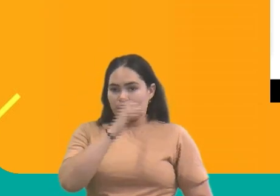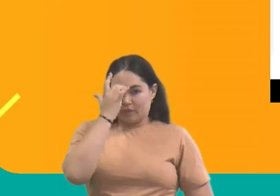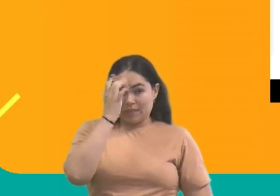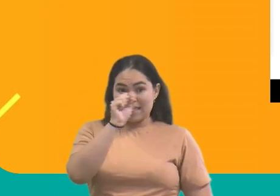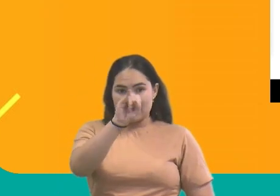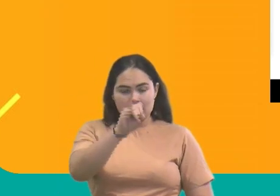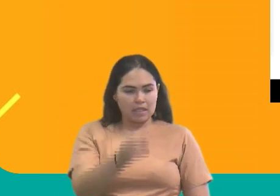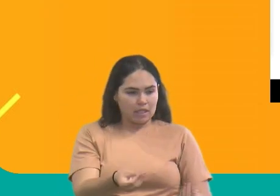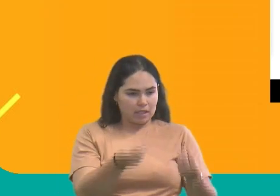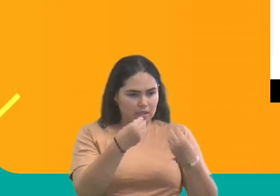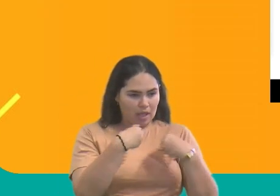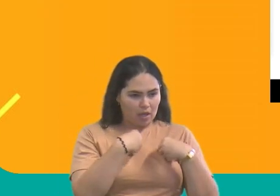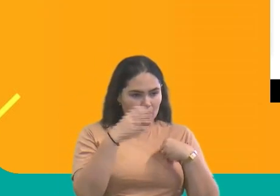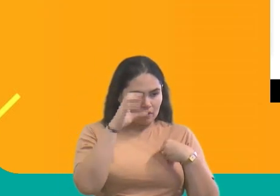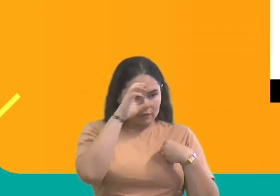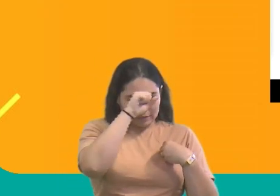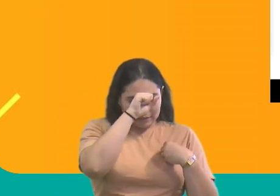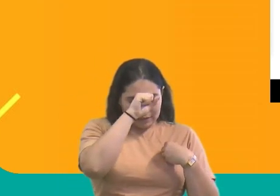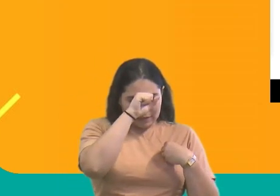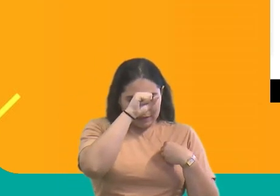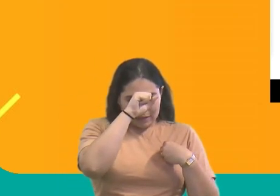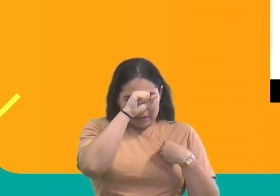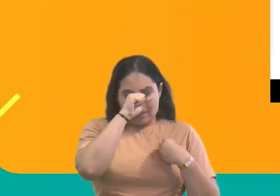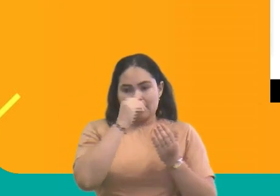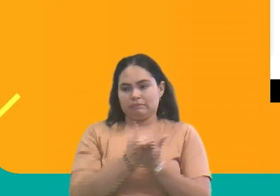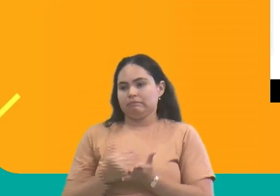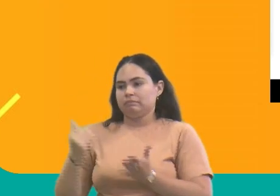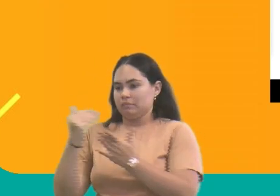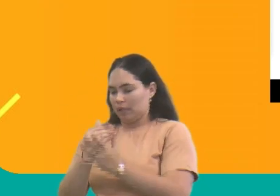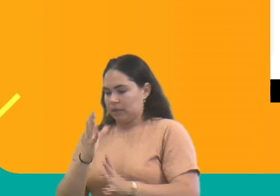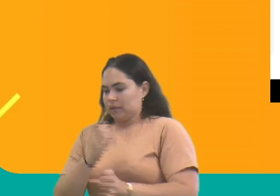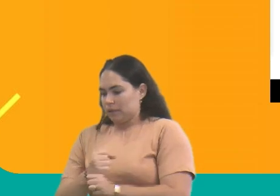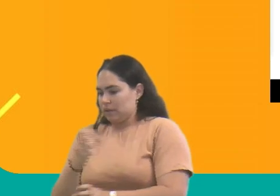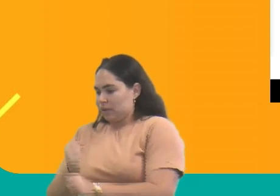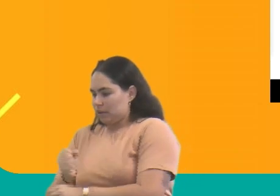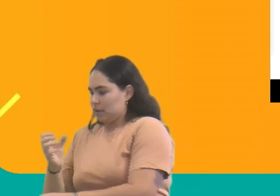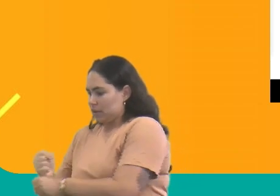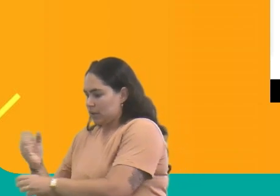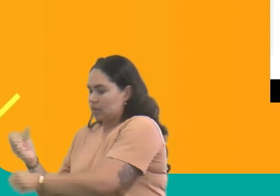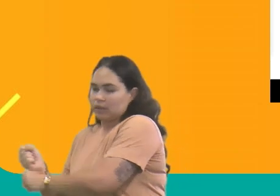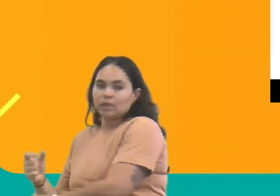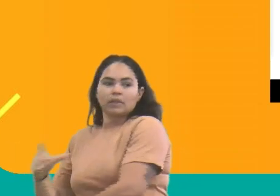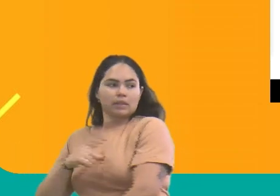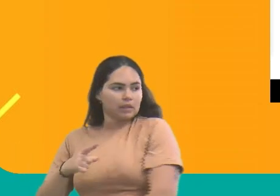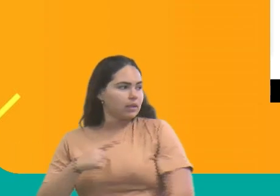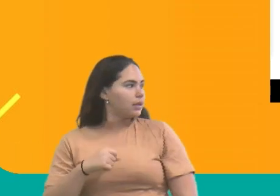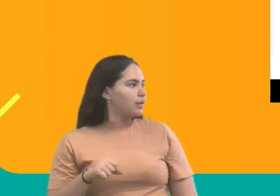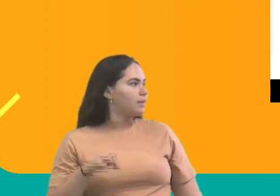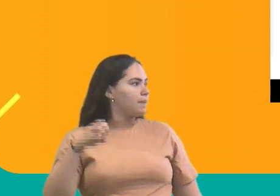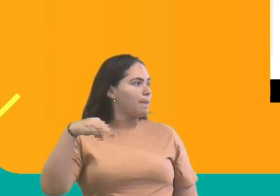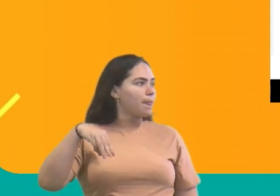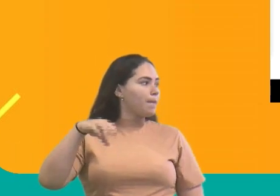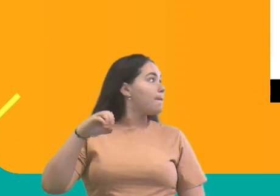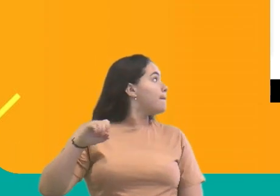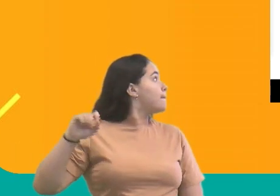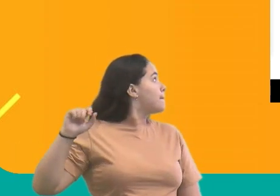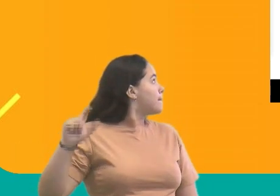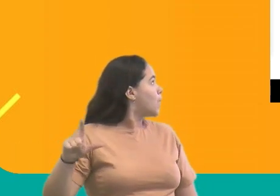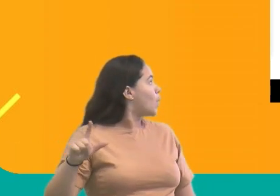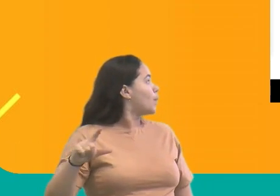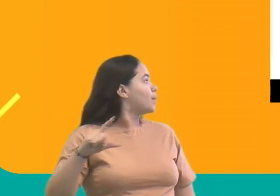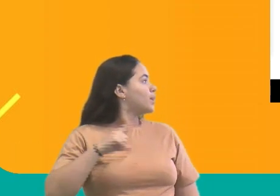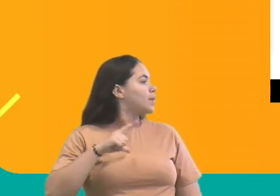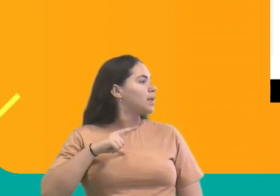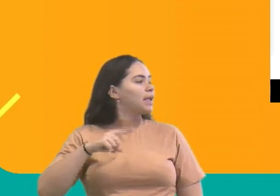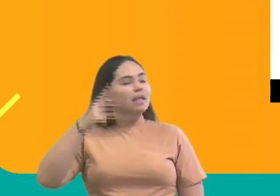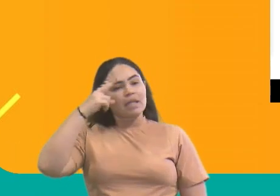dá o balanceamento, ele te bota para fazer mais conta, tá? Saiba o que pedir. Um mol em CNTP. Vixe que eu não